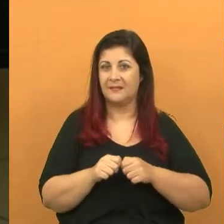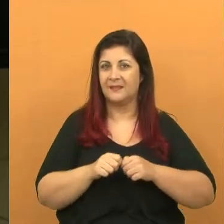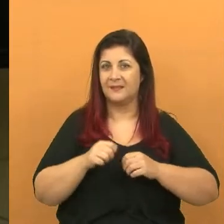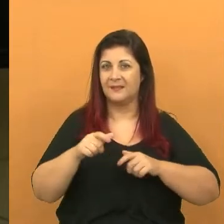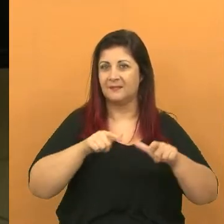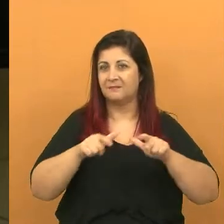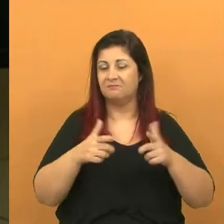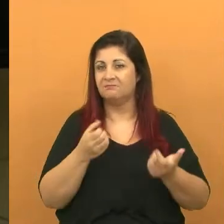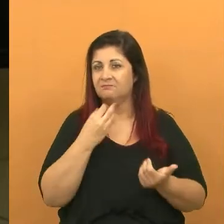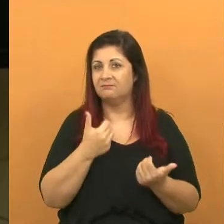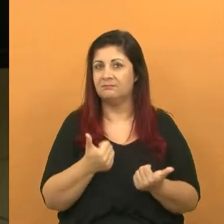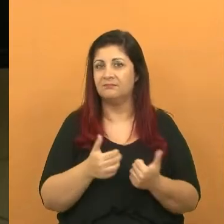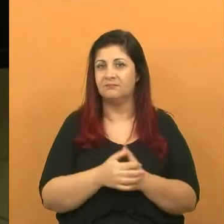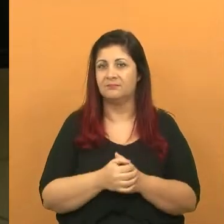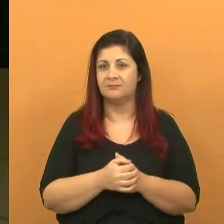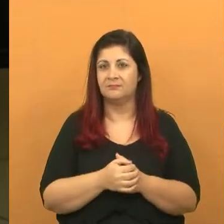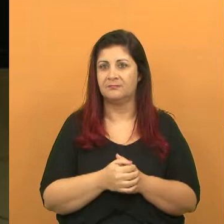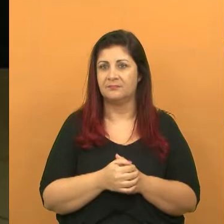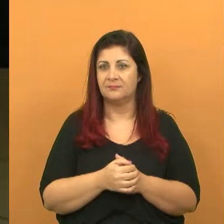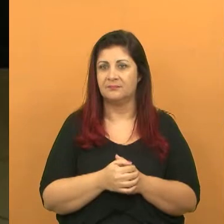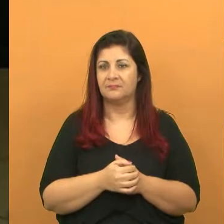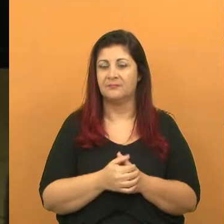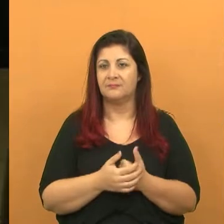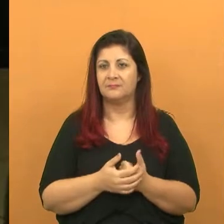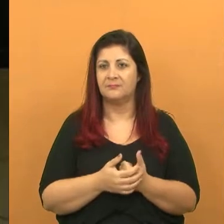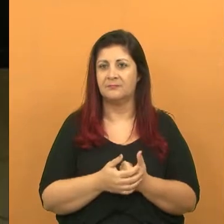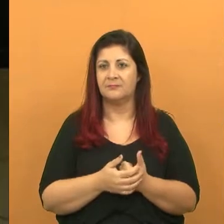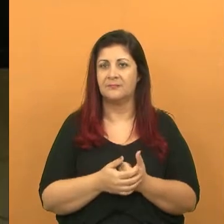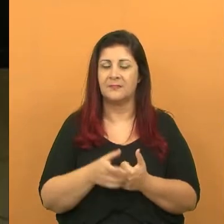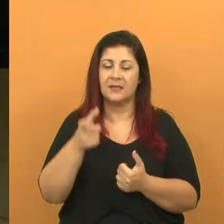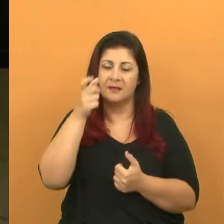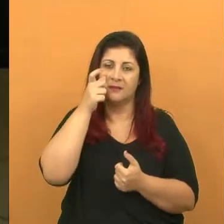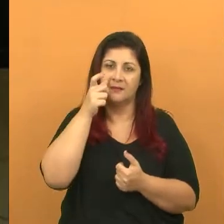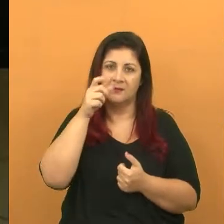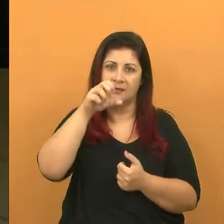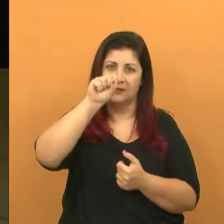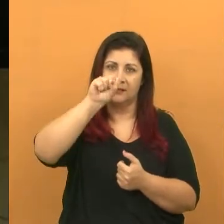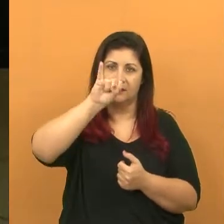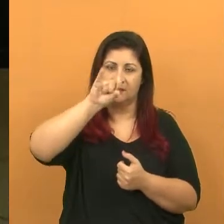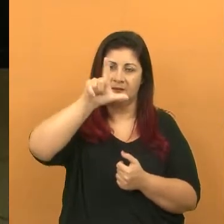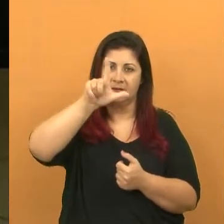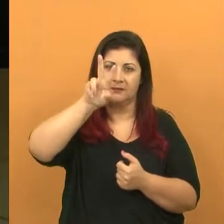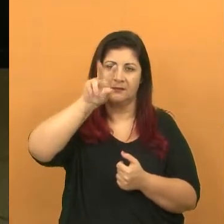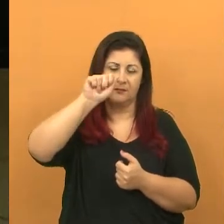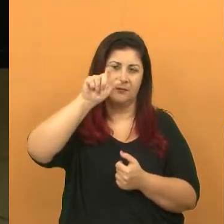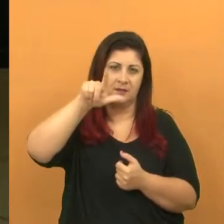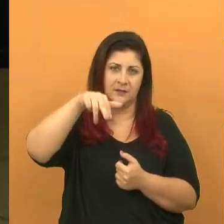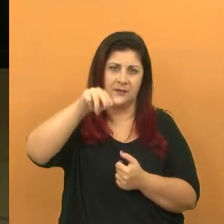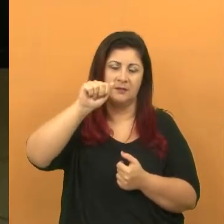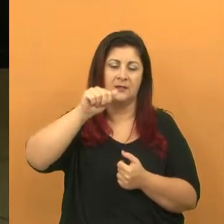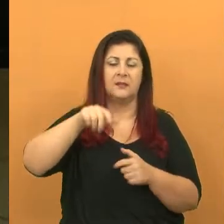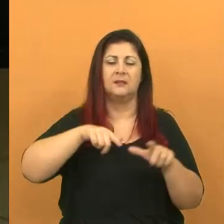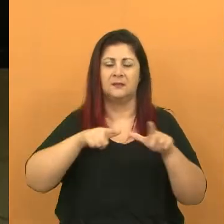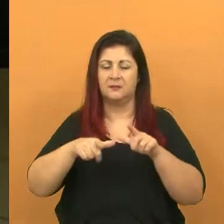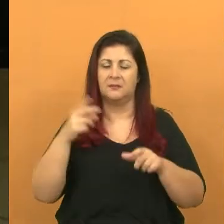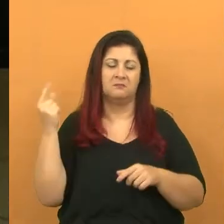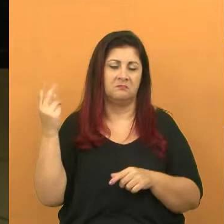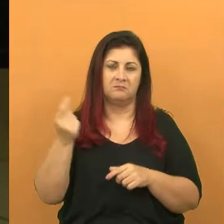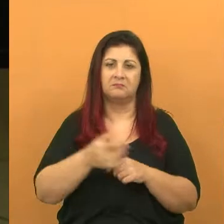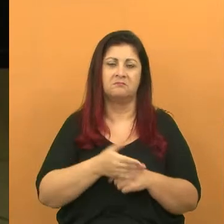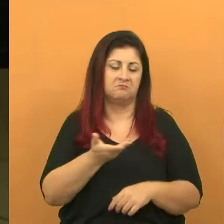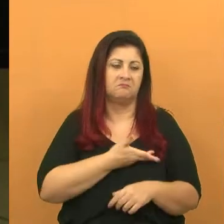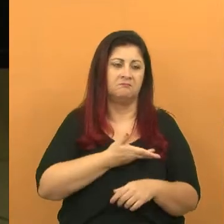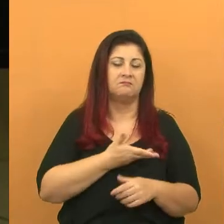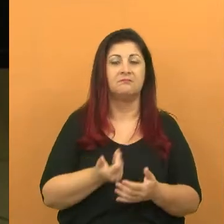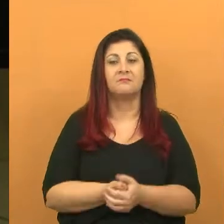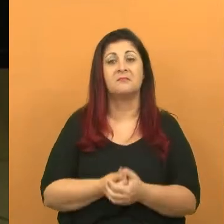positivo, e isso é muito bacana, quando a gente vê. Primeiro que a Silvana é funcionária, né, de carreira, trabalha na prefeitura, é uma grande amiga,